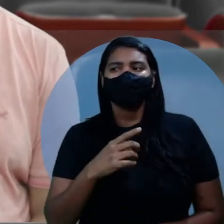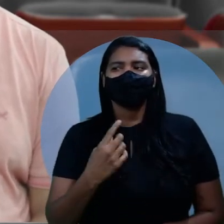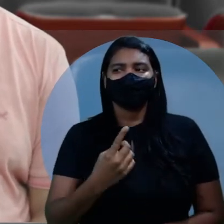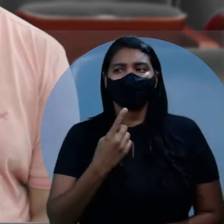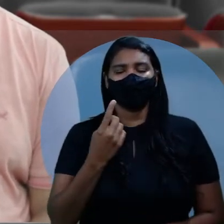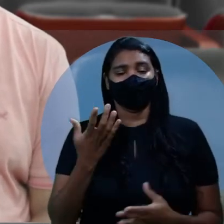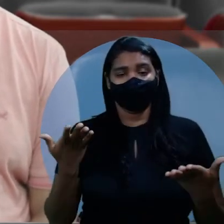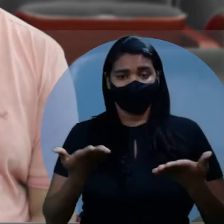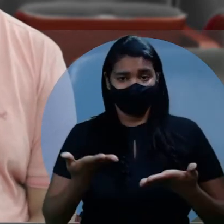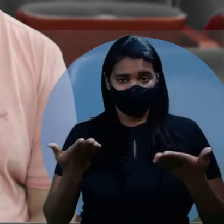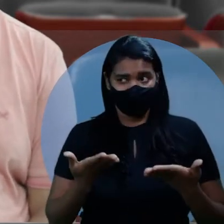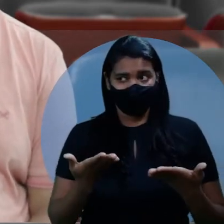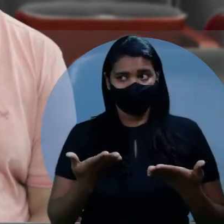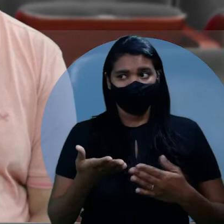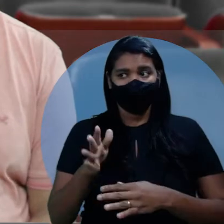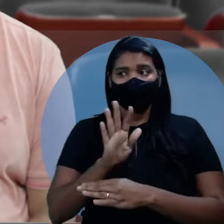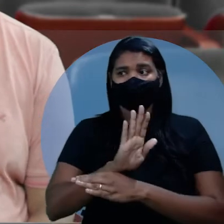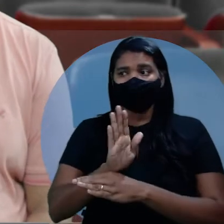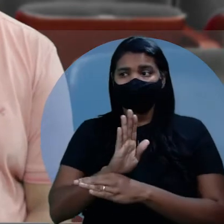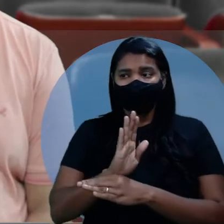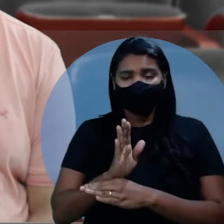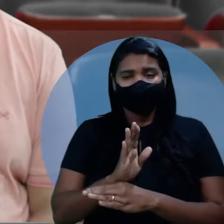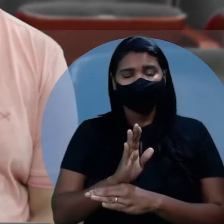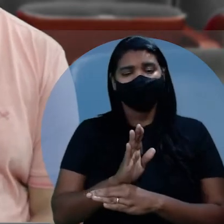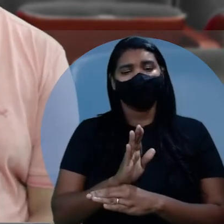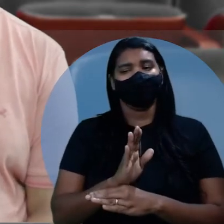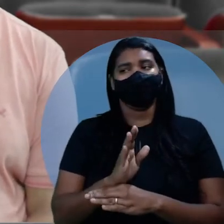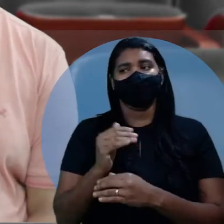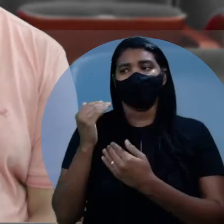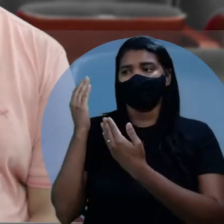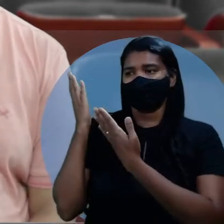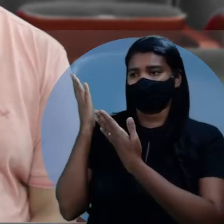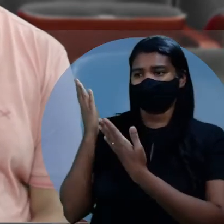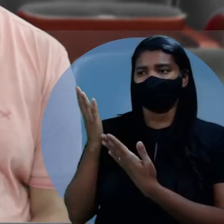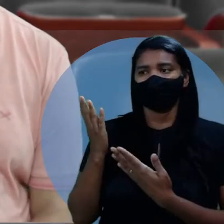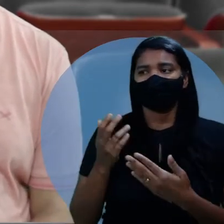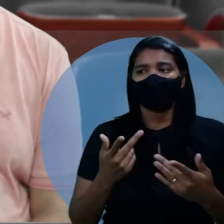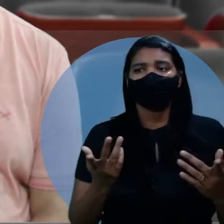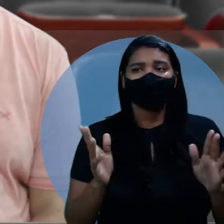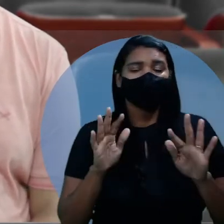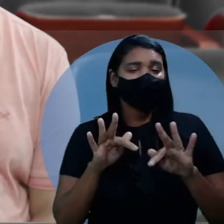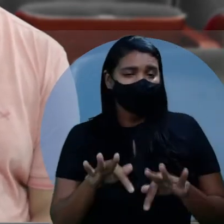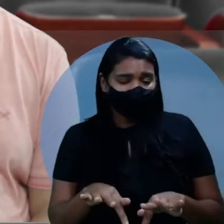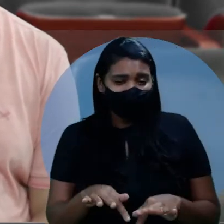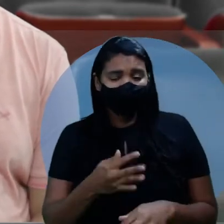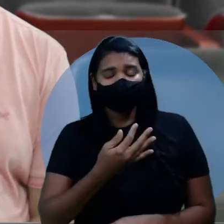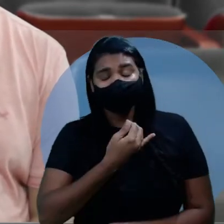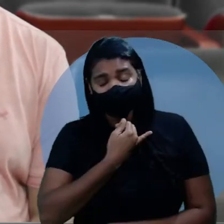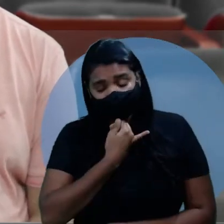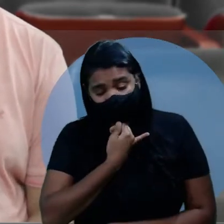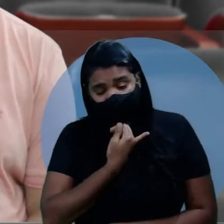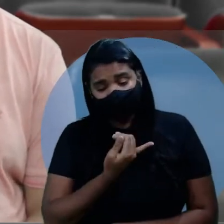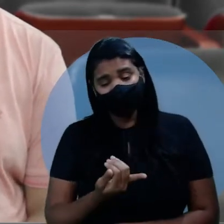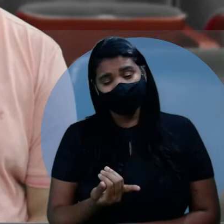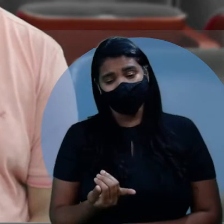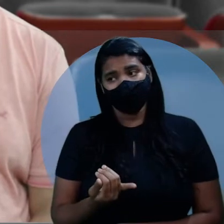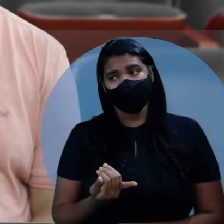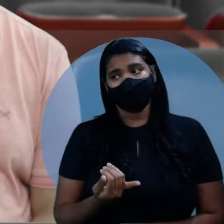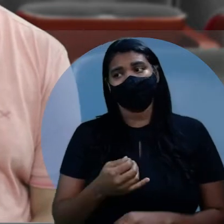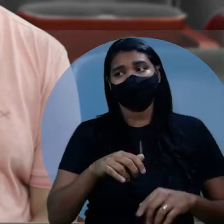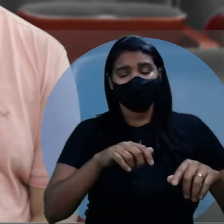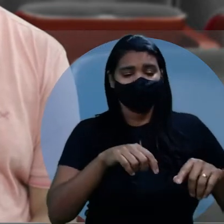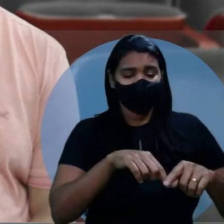está em funcionamento é o Cinema de São Luís, né? E muitos tiveram um final trágico, triste, viraram